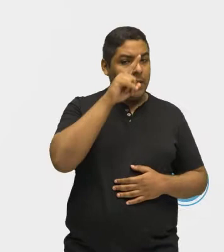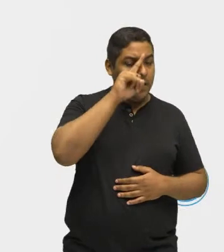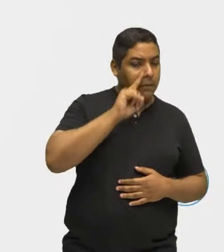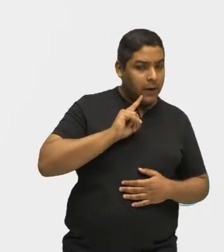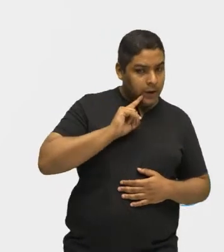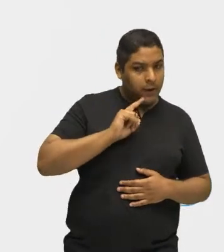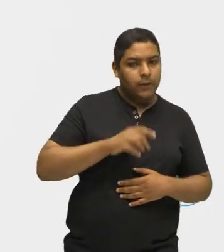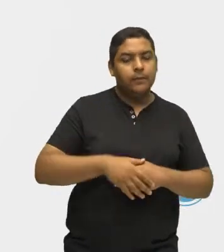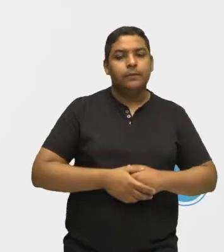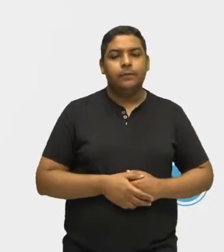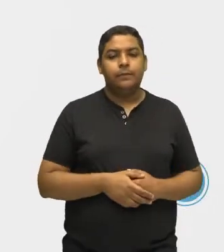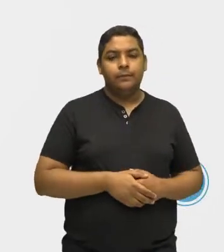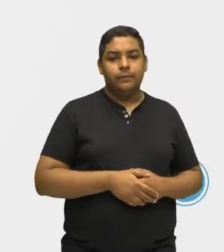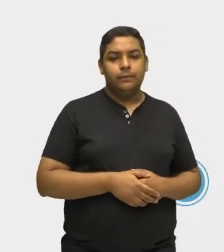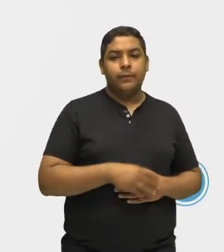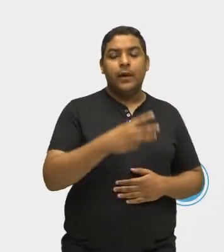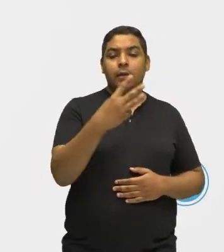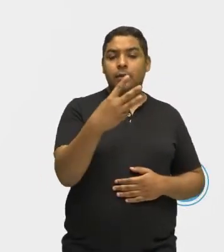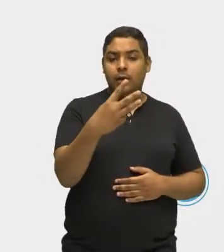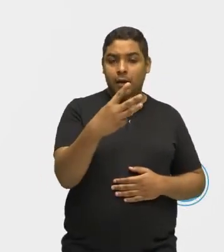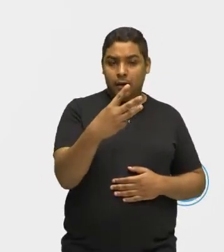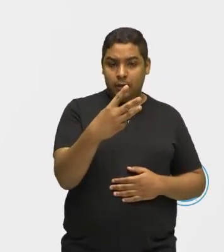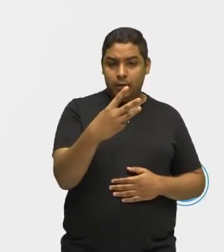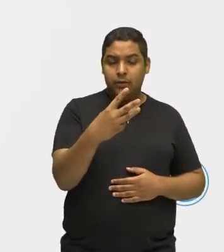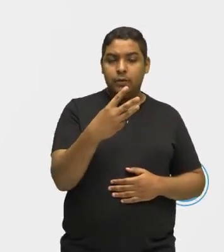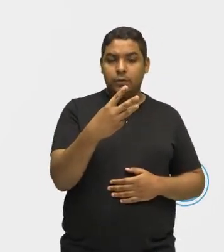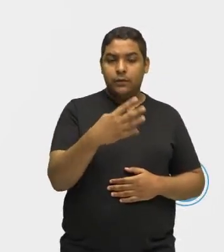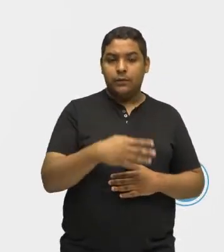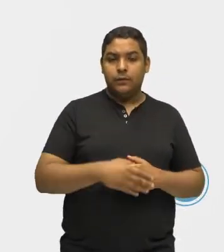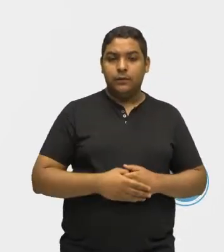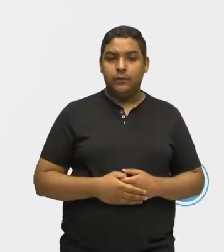amarelo, também tem 3